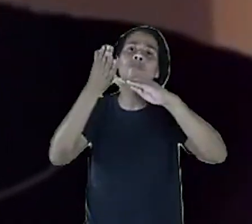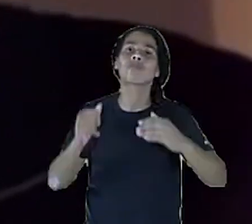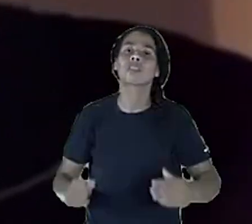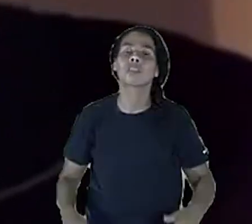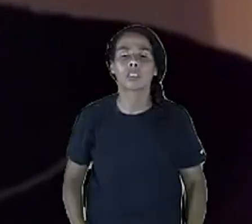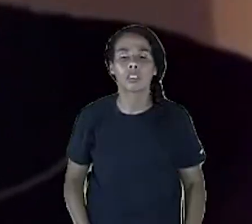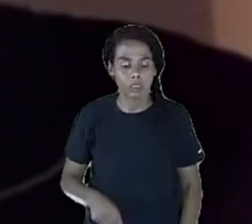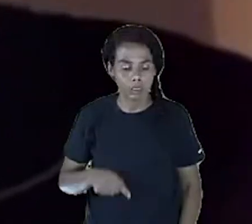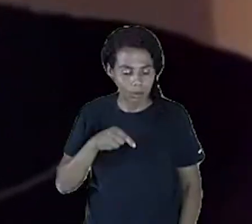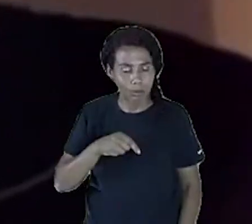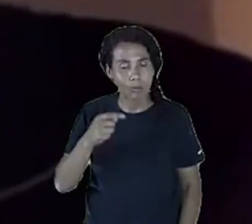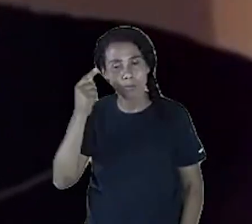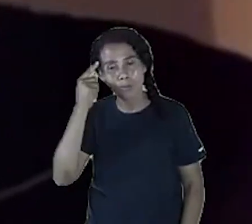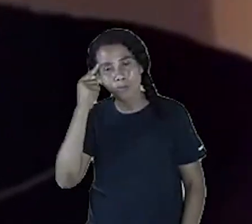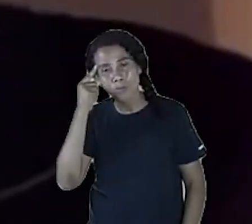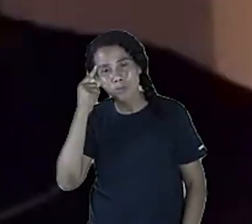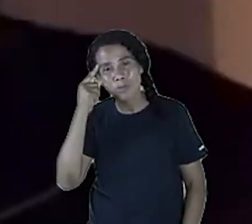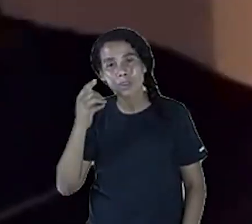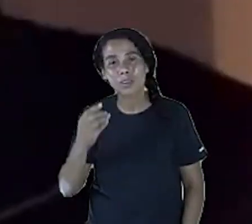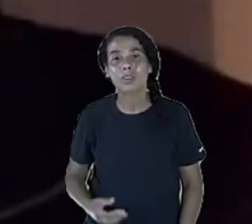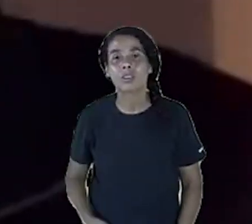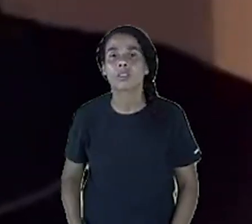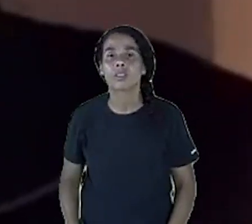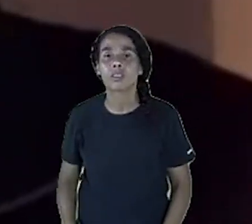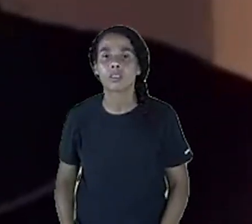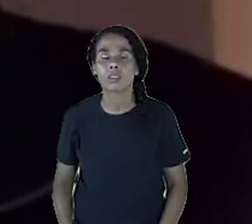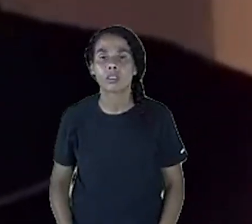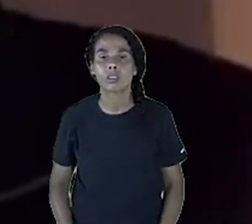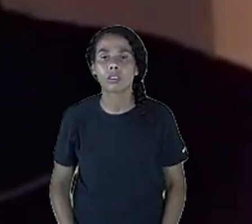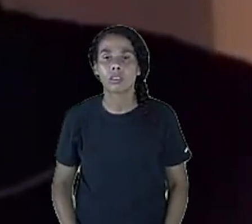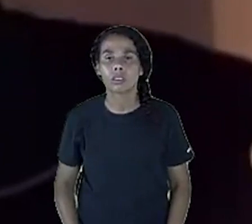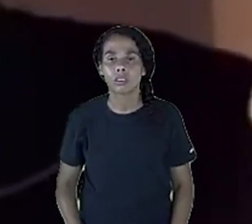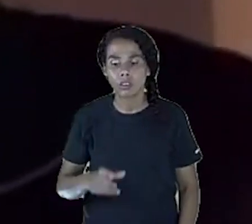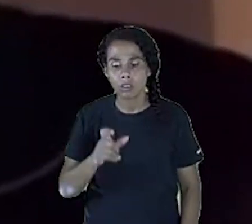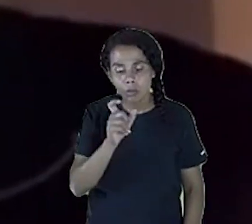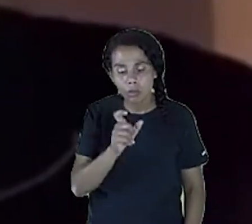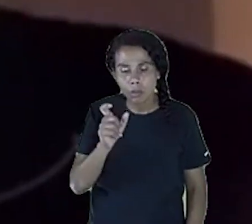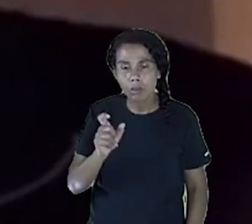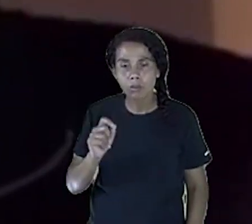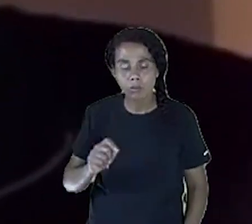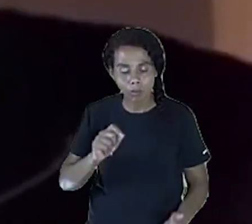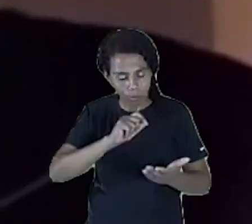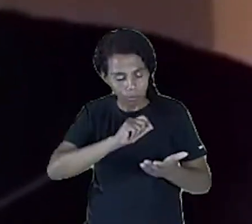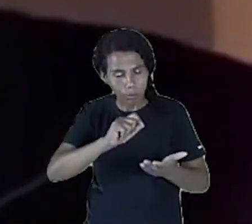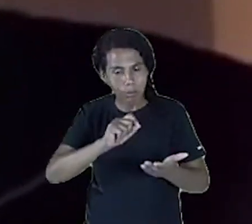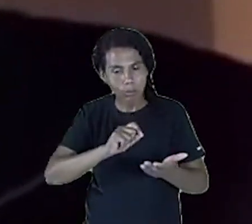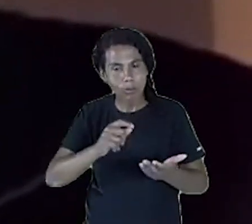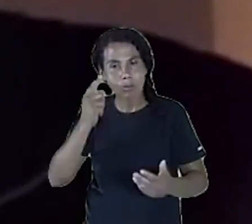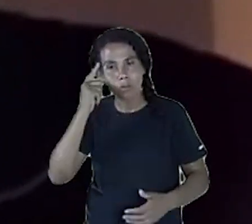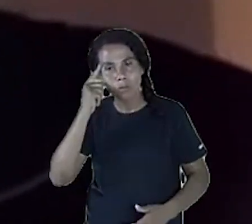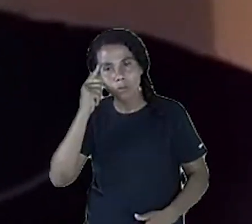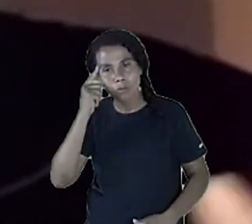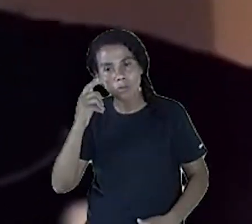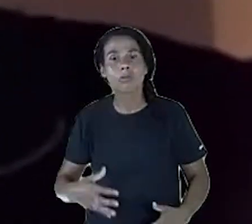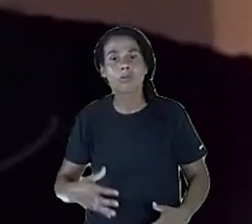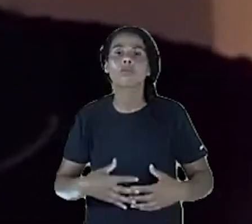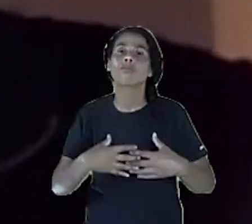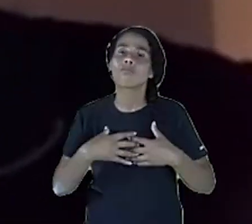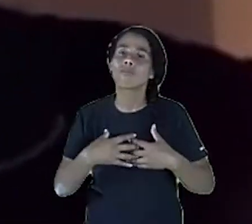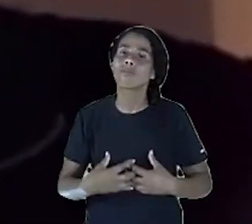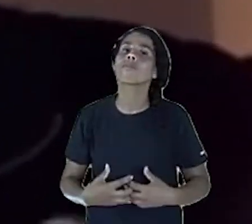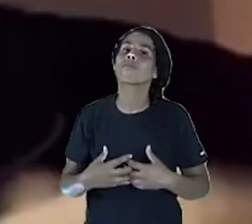poder nem as palavras, enfim, aquilo tudo ali, ela morrendo, né?